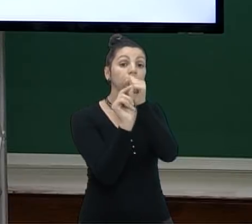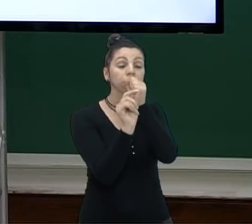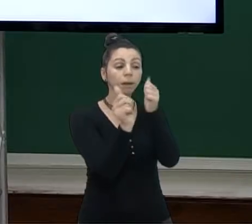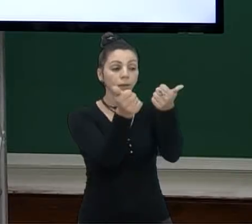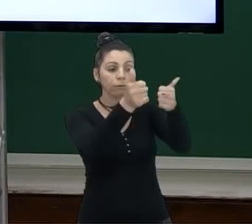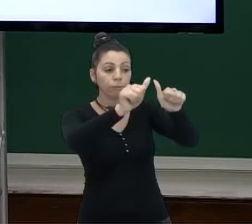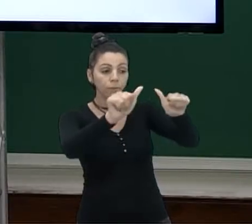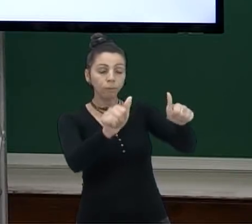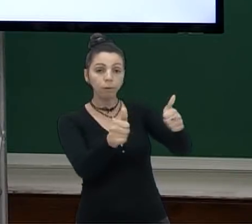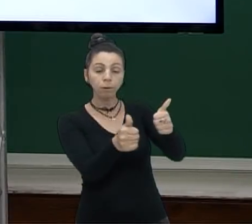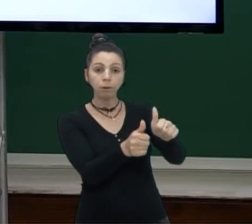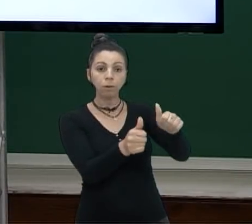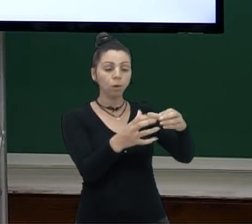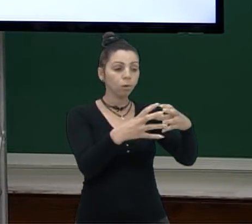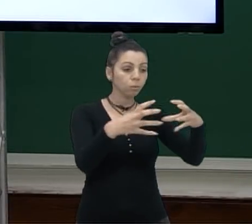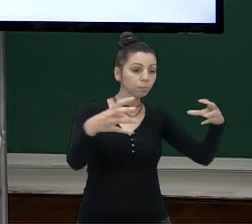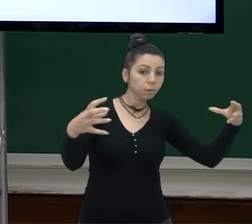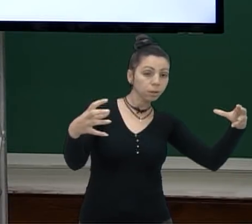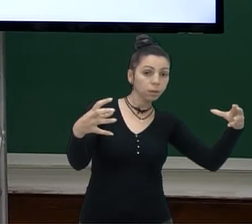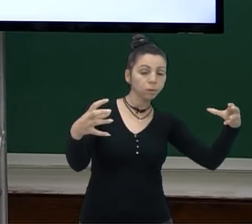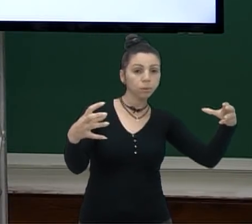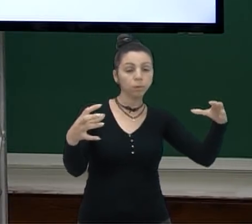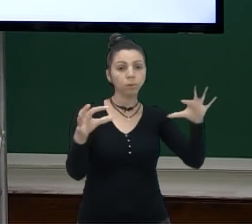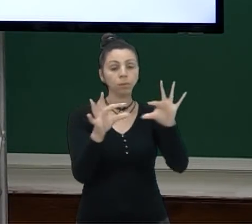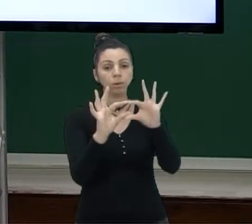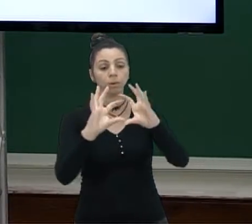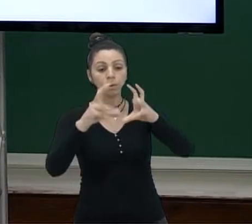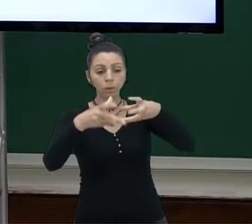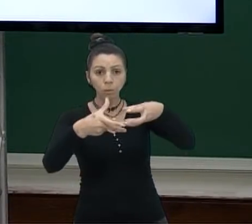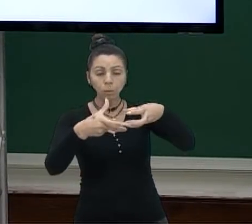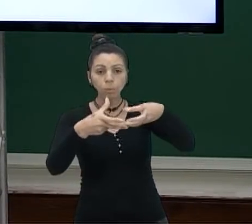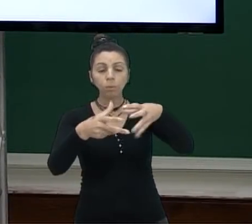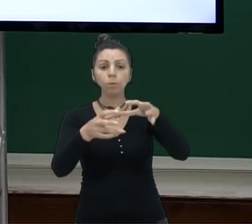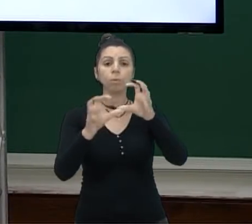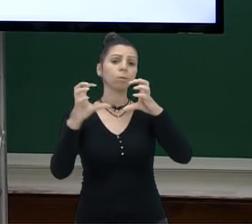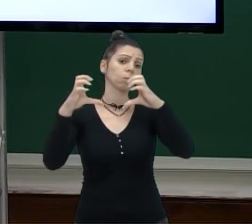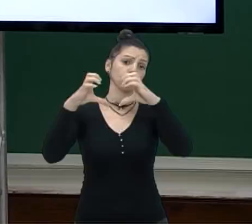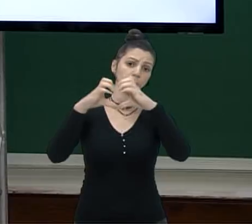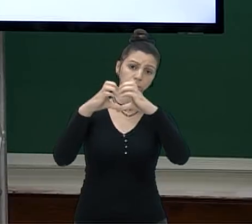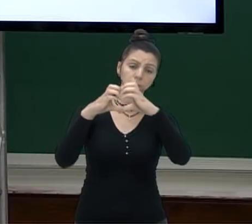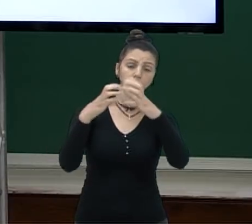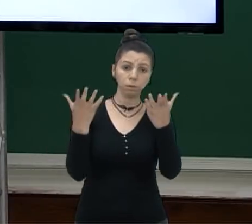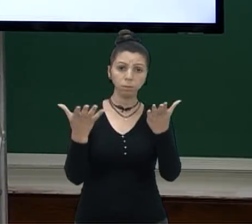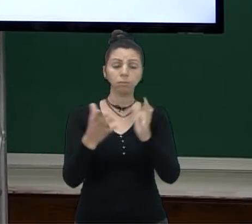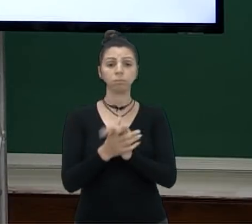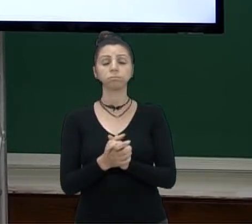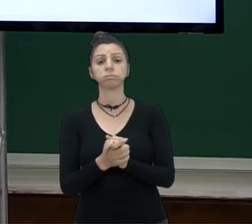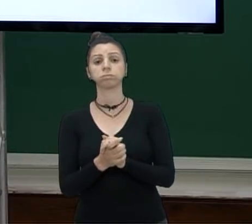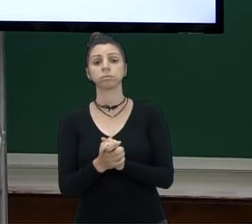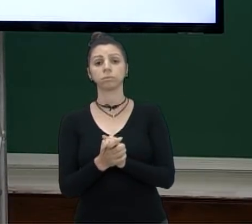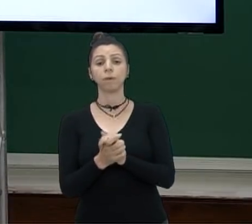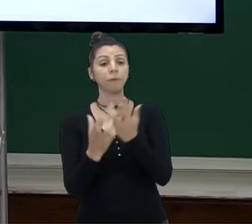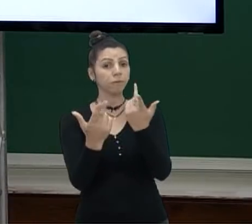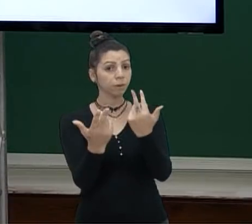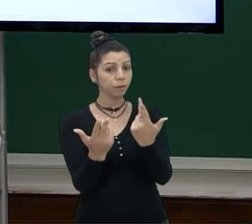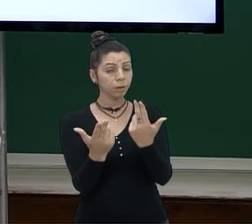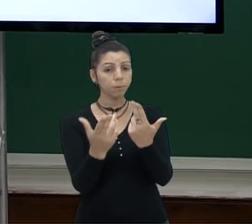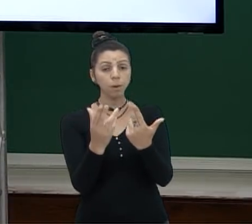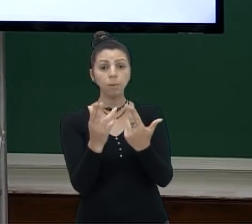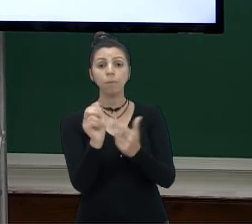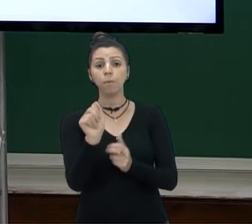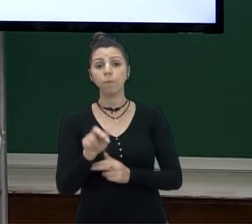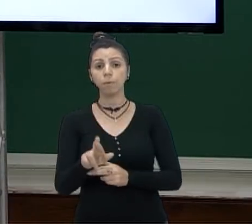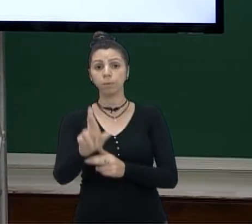comprido, esférico ou no formato de coração. E conforme eu vou colocando esse ar que eu estou